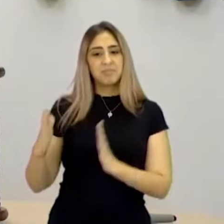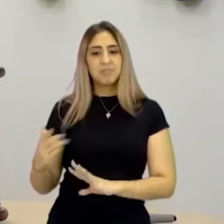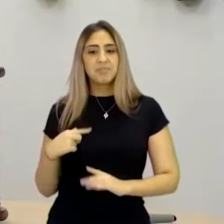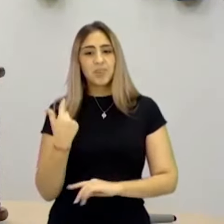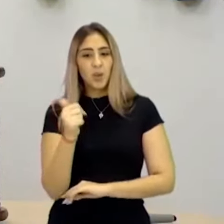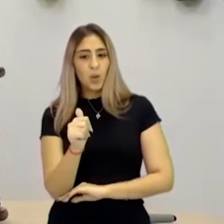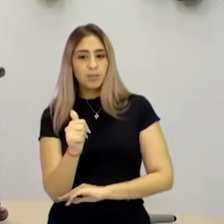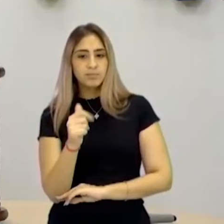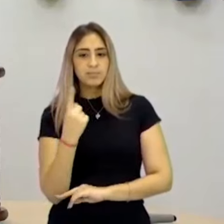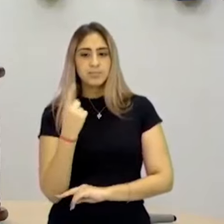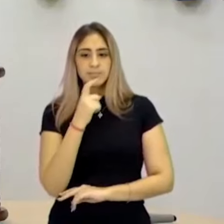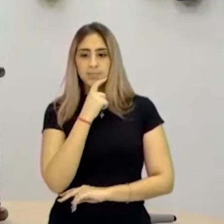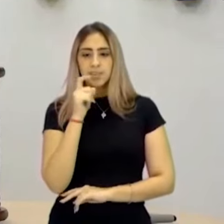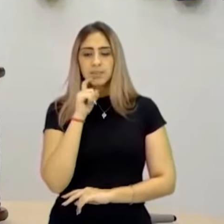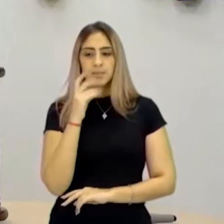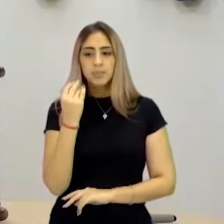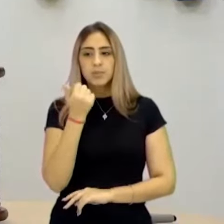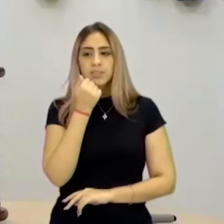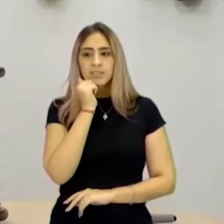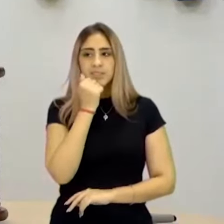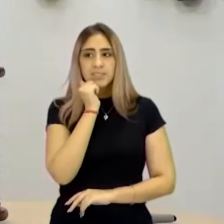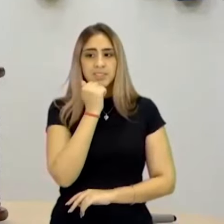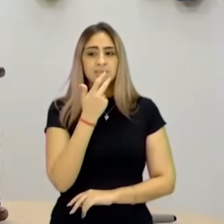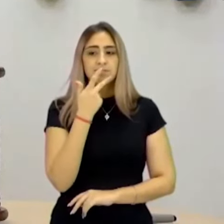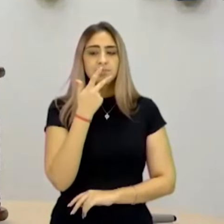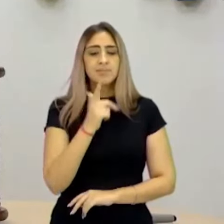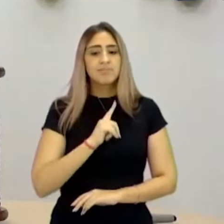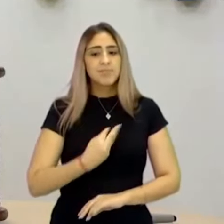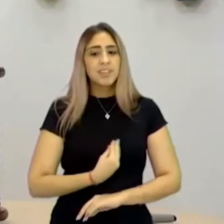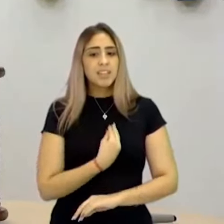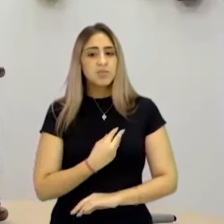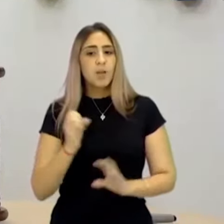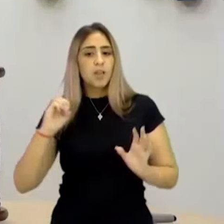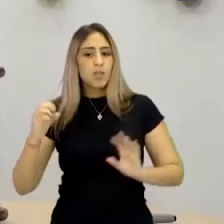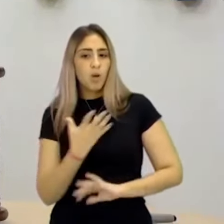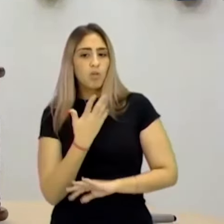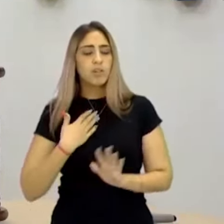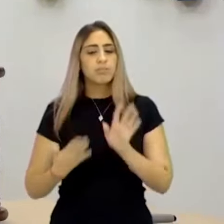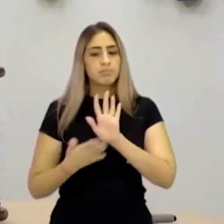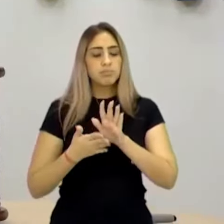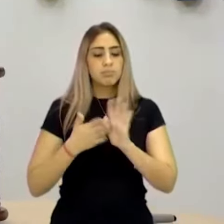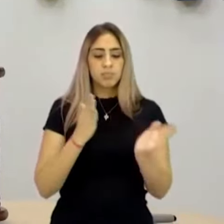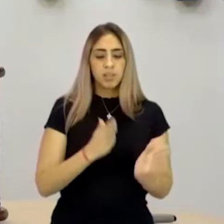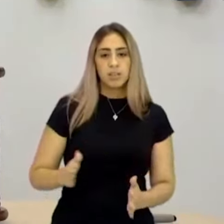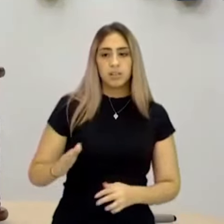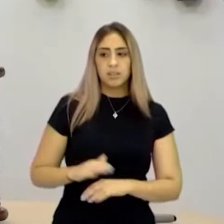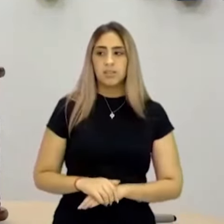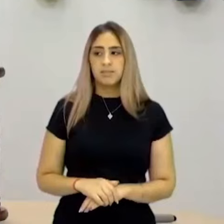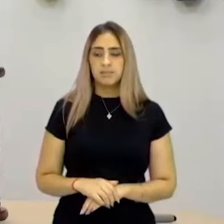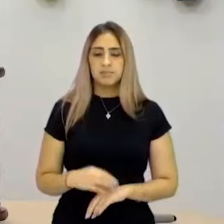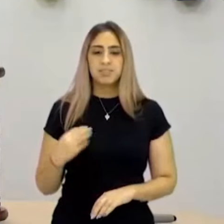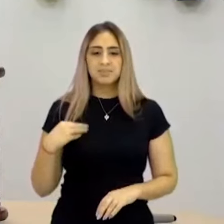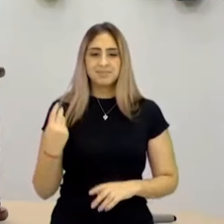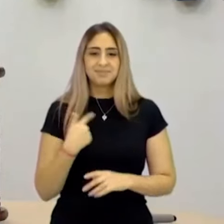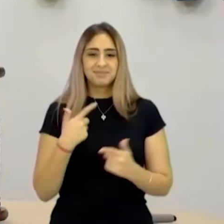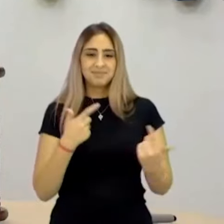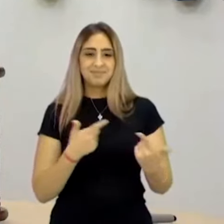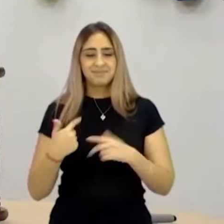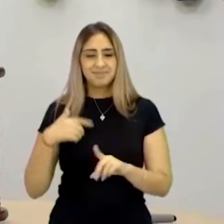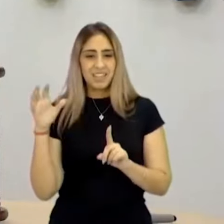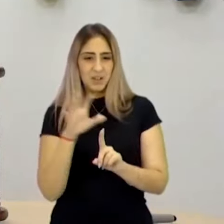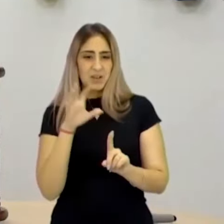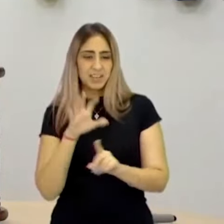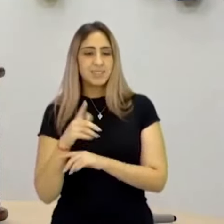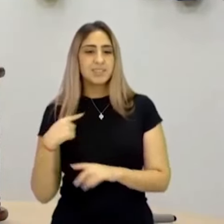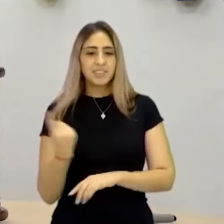11 de setembro, muitos cientistas dizem que existe uma nova tratativa do terrorismo.